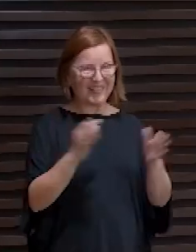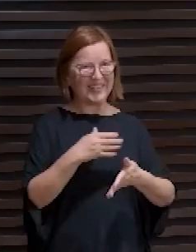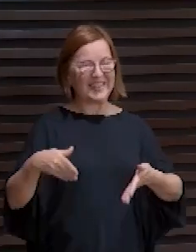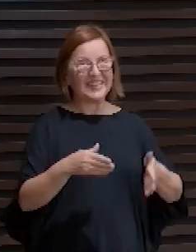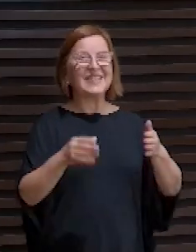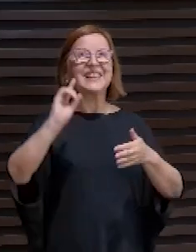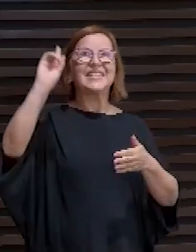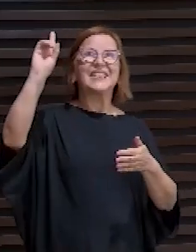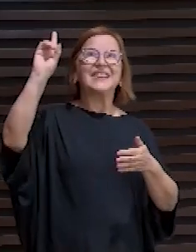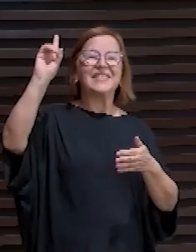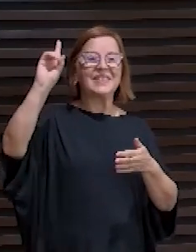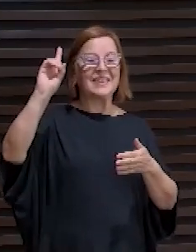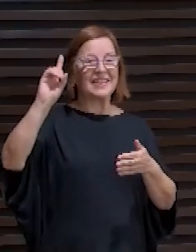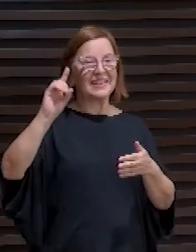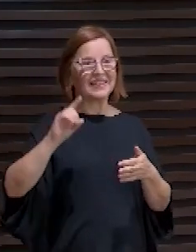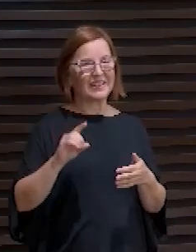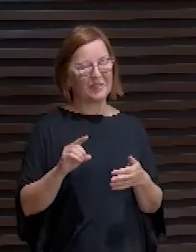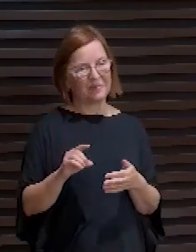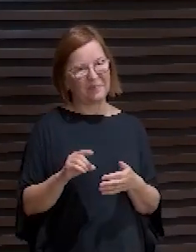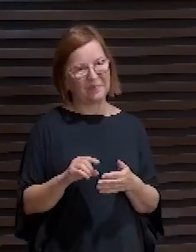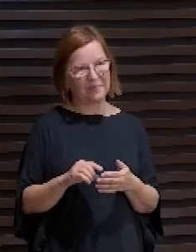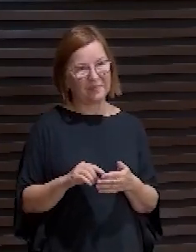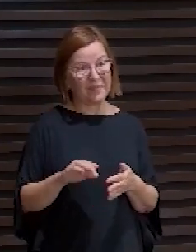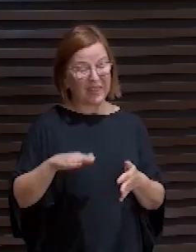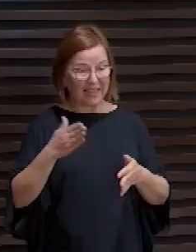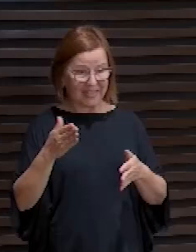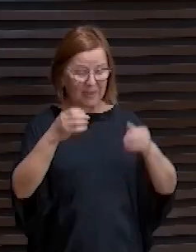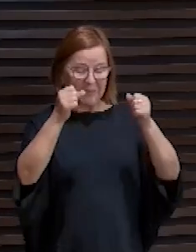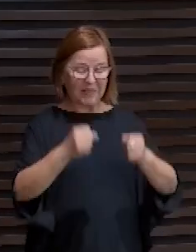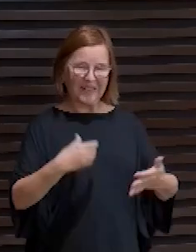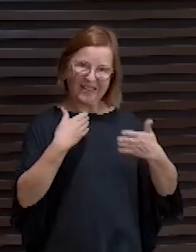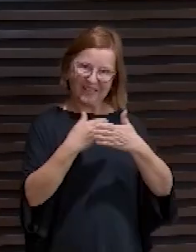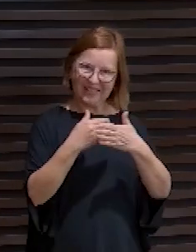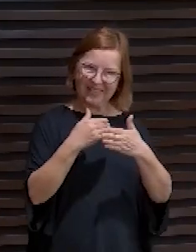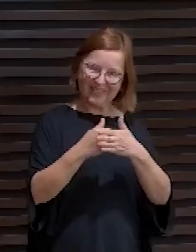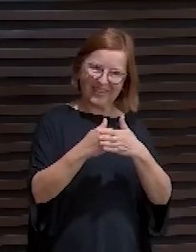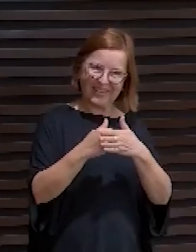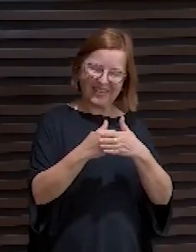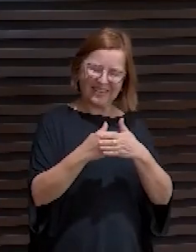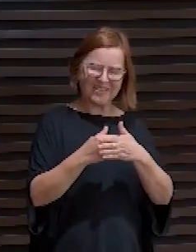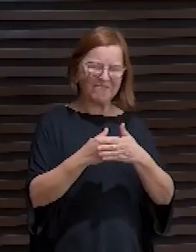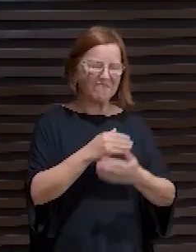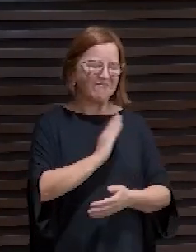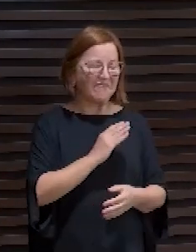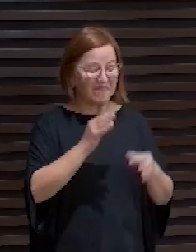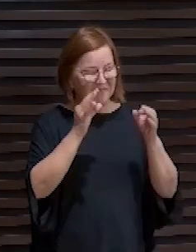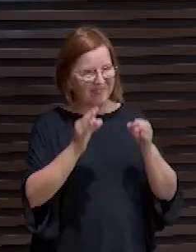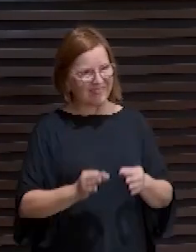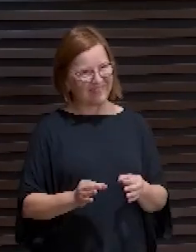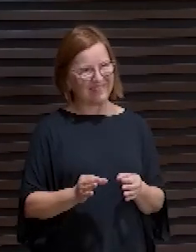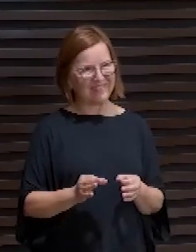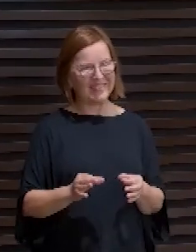podem aproximar-se, como diz aqui o texto de Hebreus 10, 22, com sincero coração,